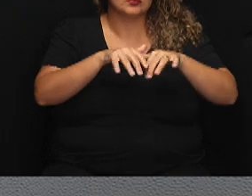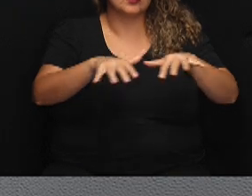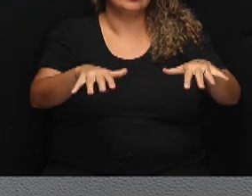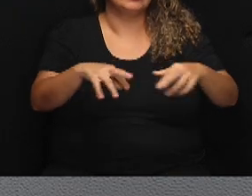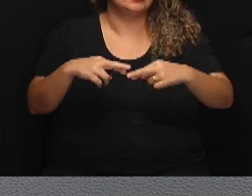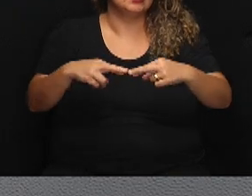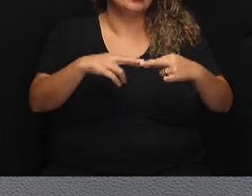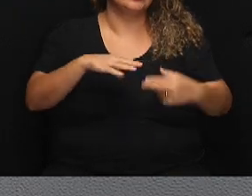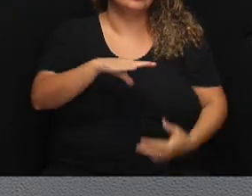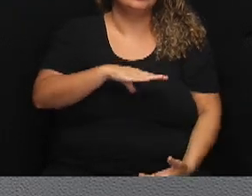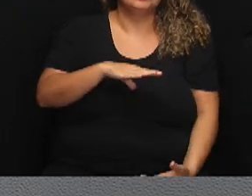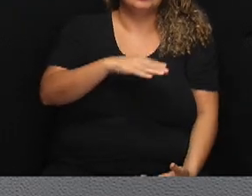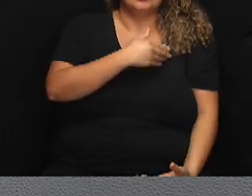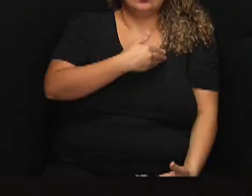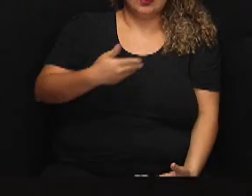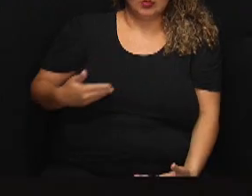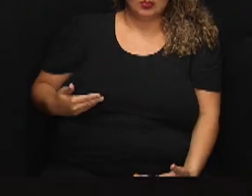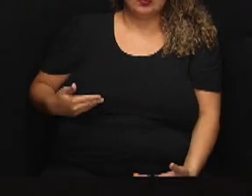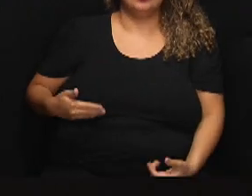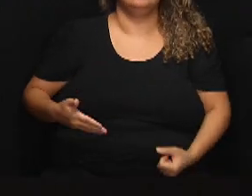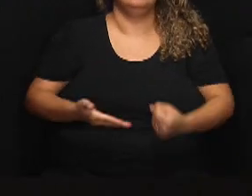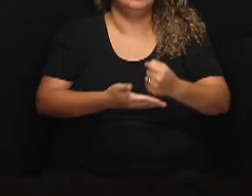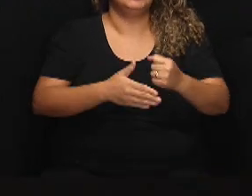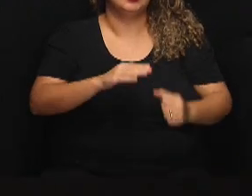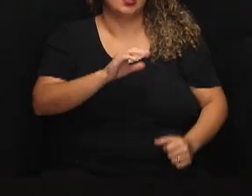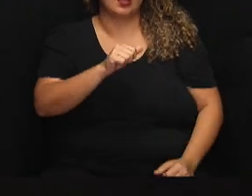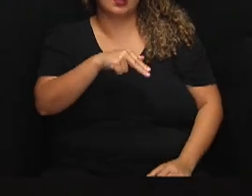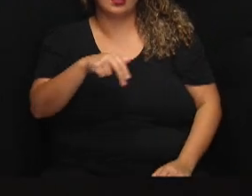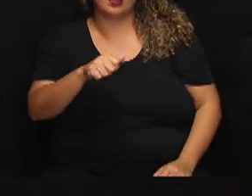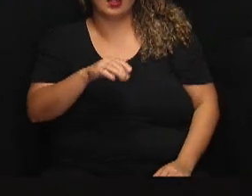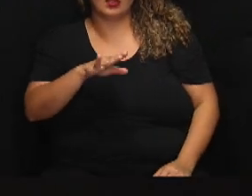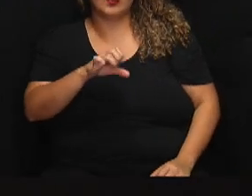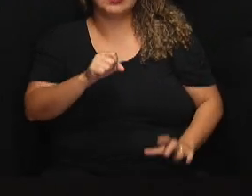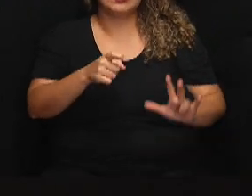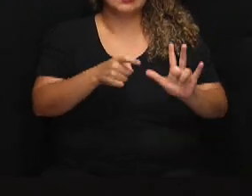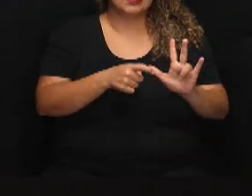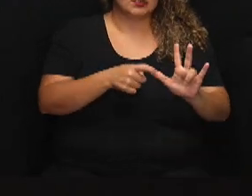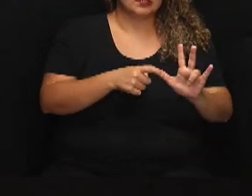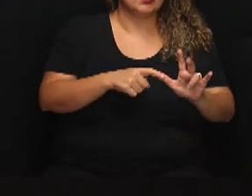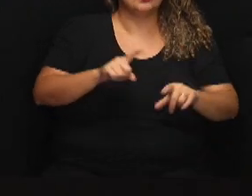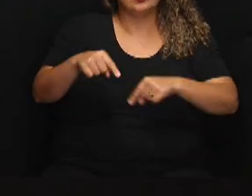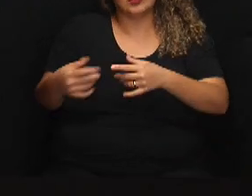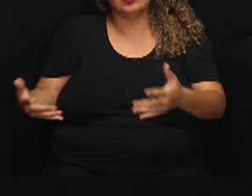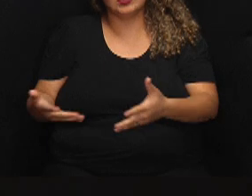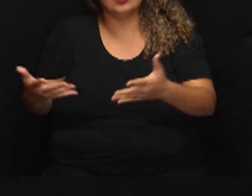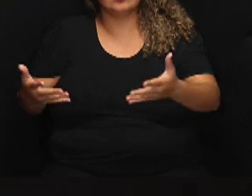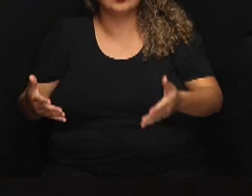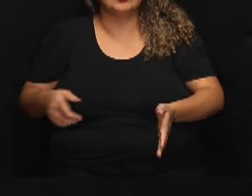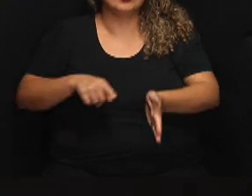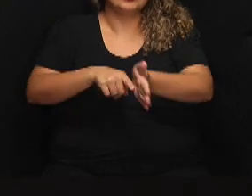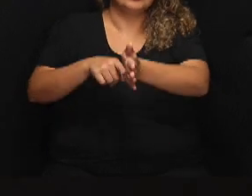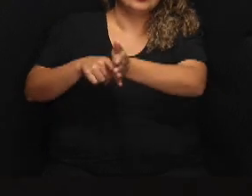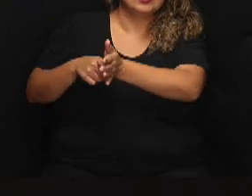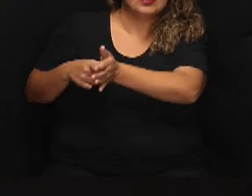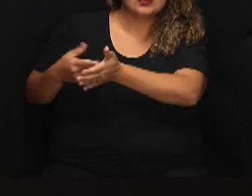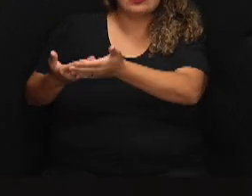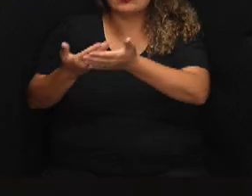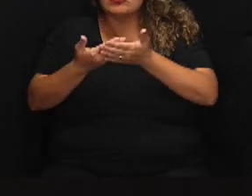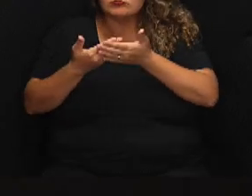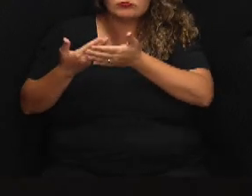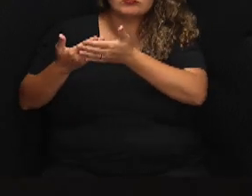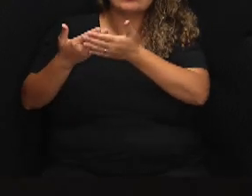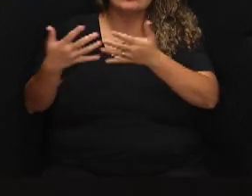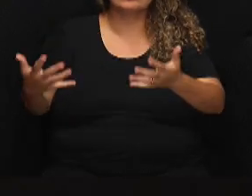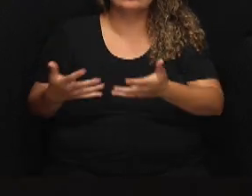pública municipal, né? Os medicamentos à base de cannabis, e o outro que é de fomento à pesquisa e incentivo, fomenta